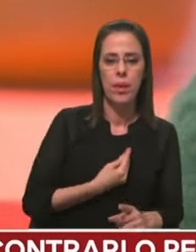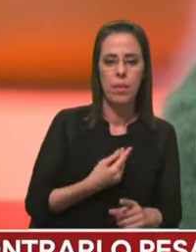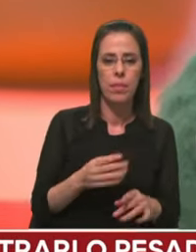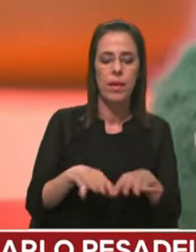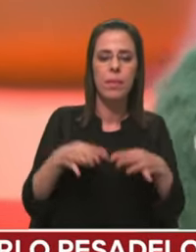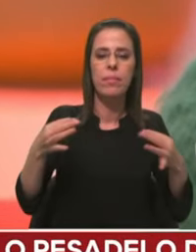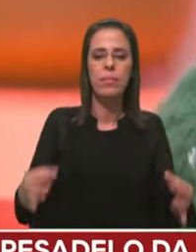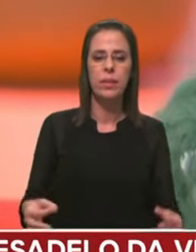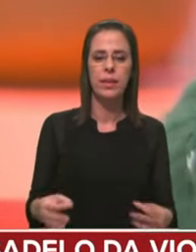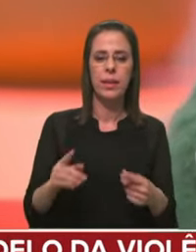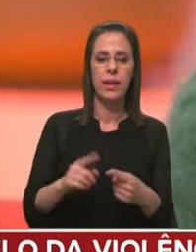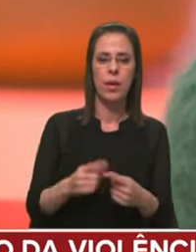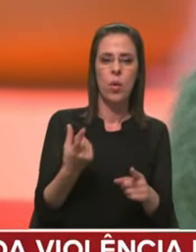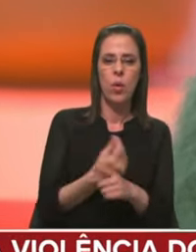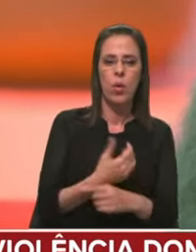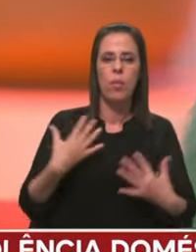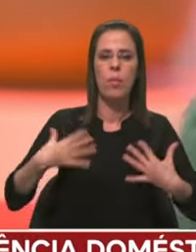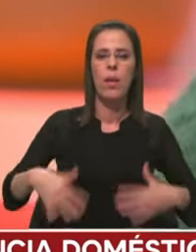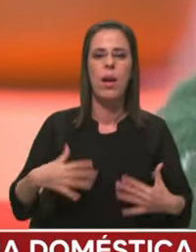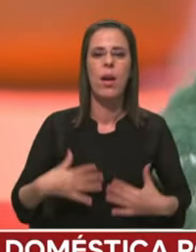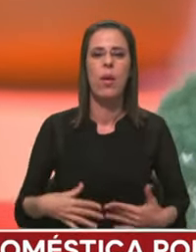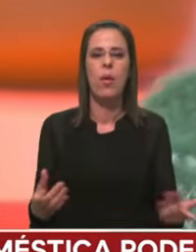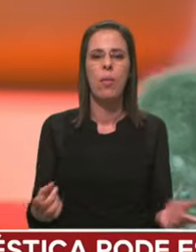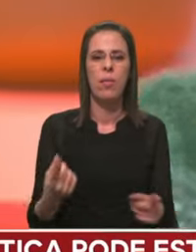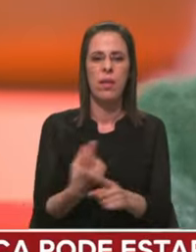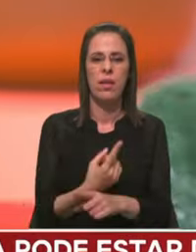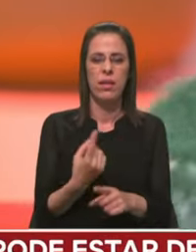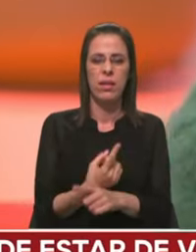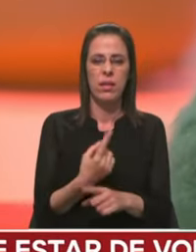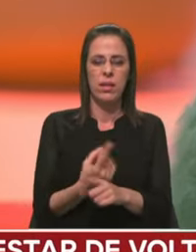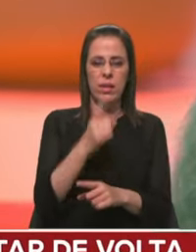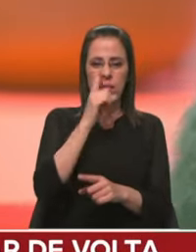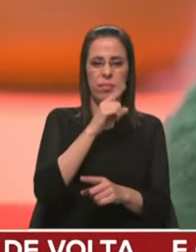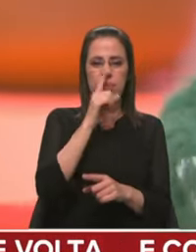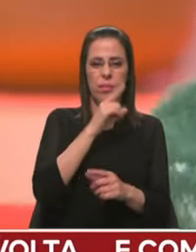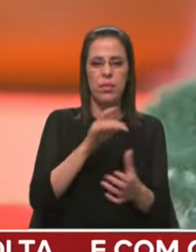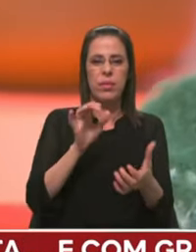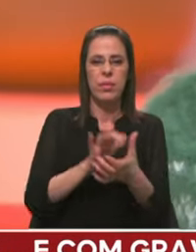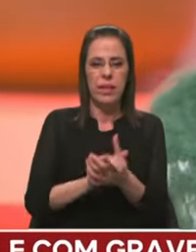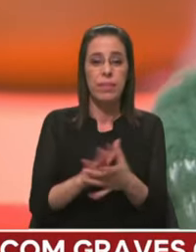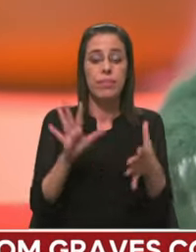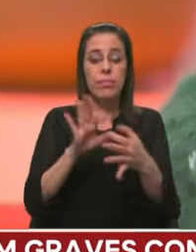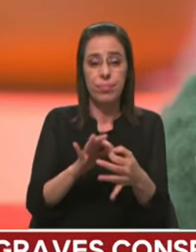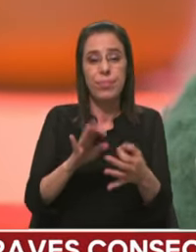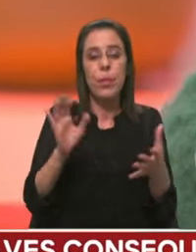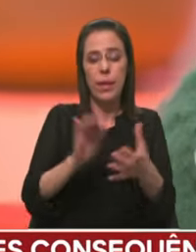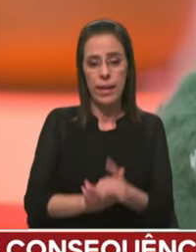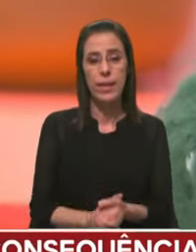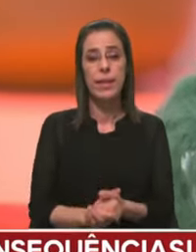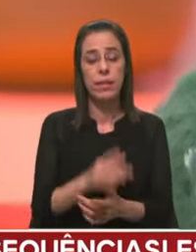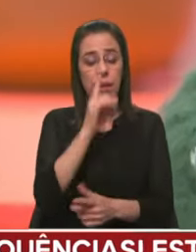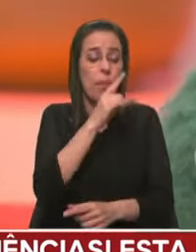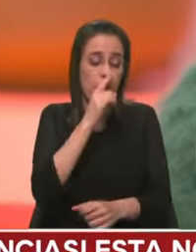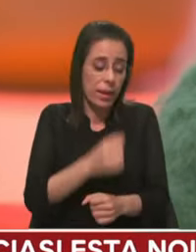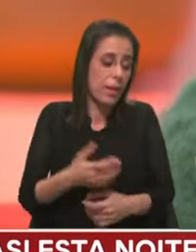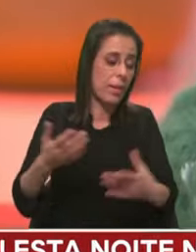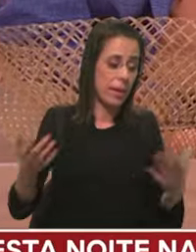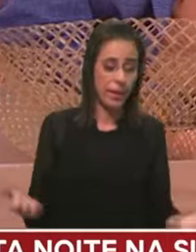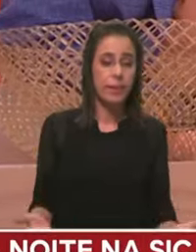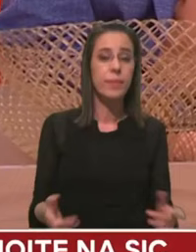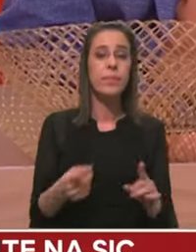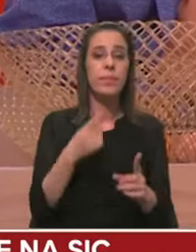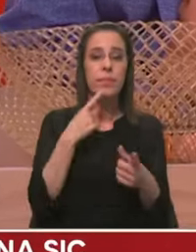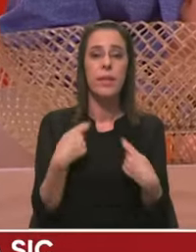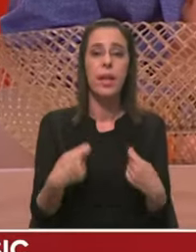trazer presente de comprar roupa aquelas coisas aborrecidas associadas ao casamento examente trabalheira exatamente e que